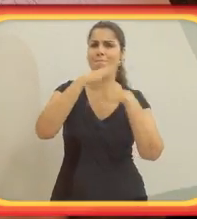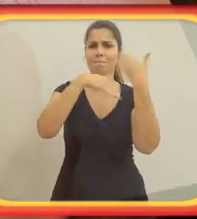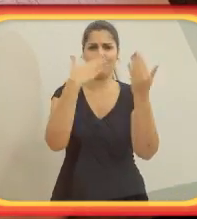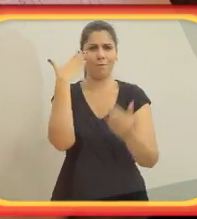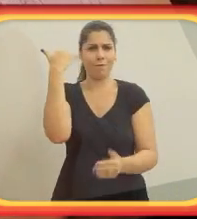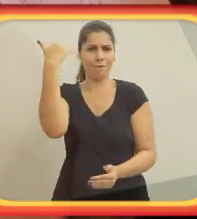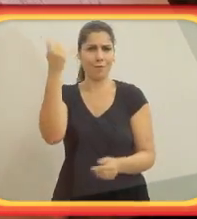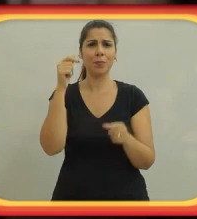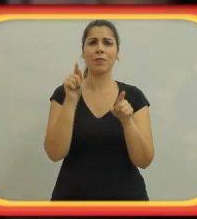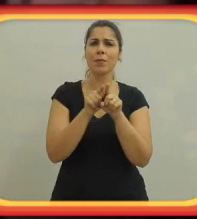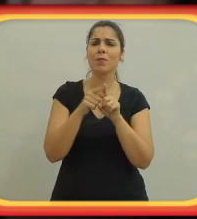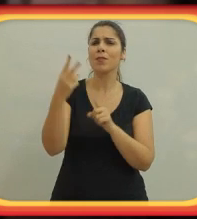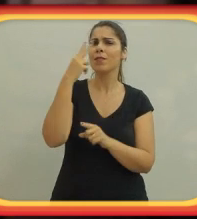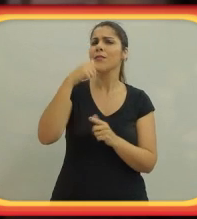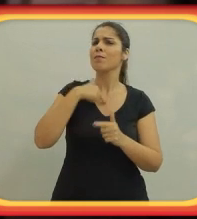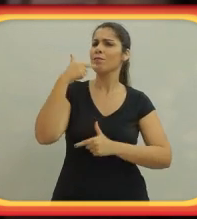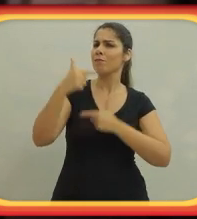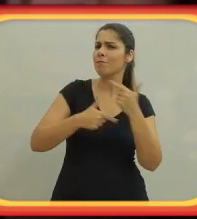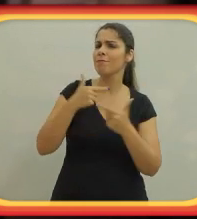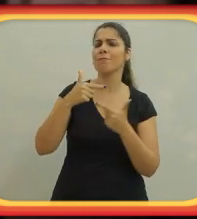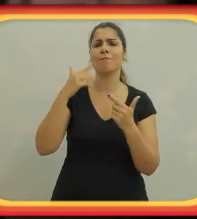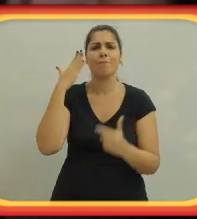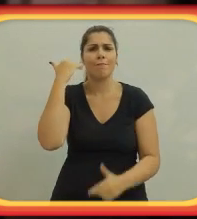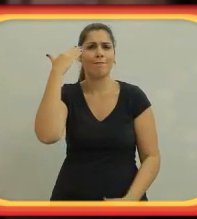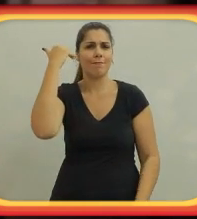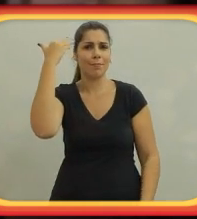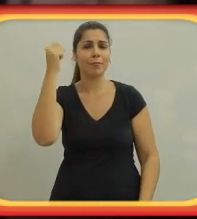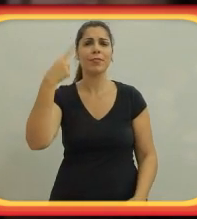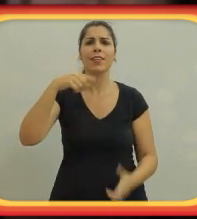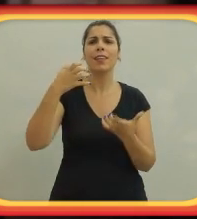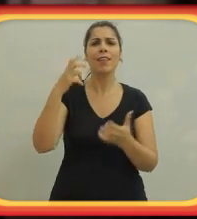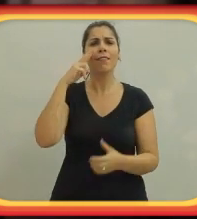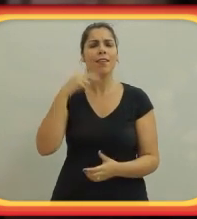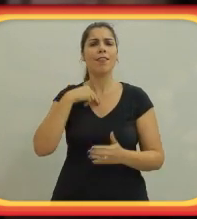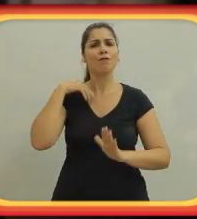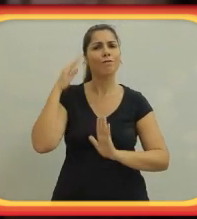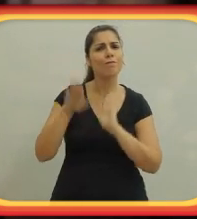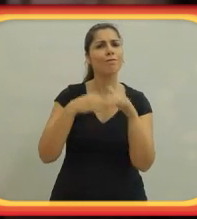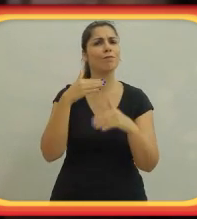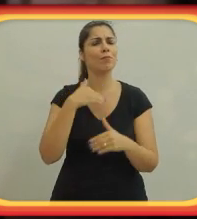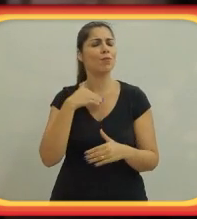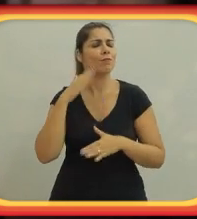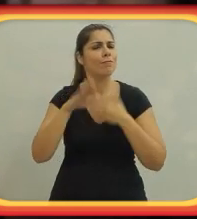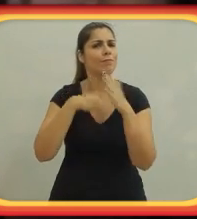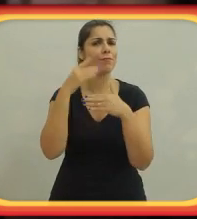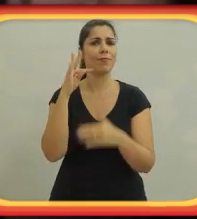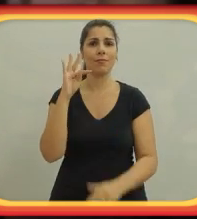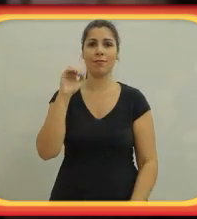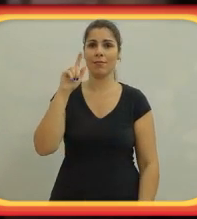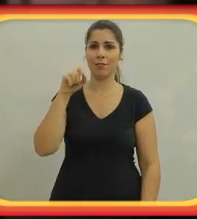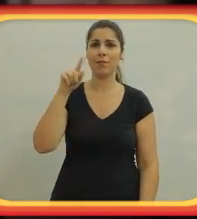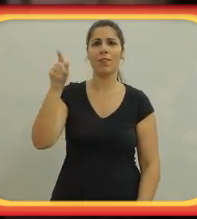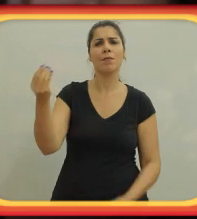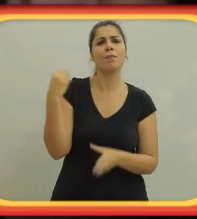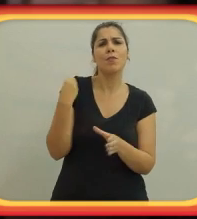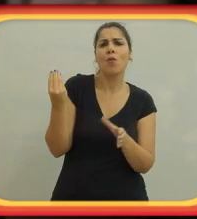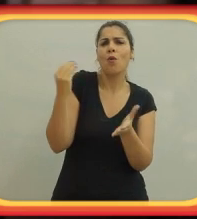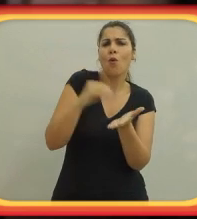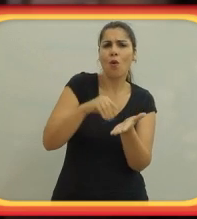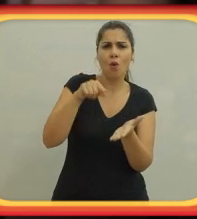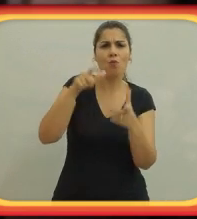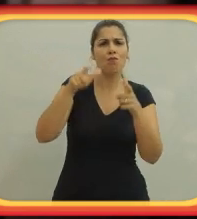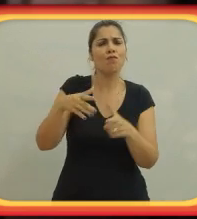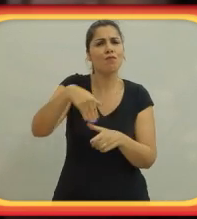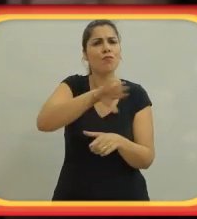Meus pais me incentivaram a desenhar porque eles viram o meu talento. E como eles viram o meu talento, e queriam que eu desenvolvesse